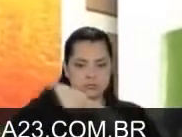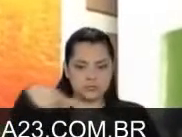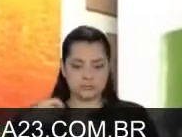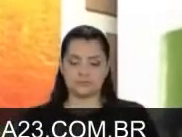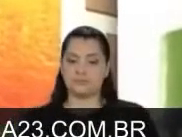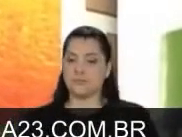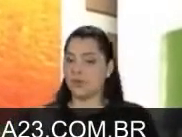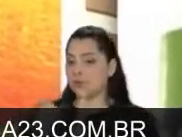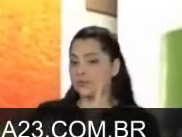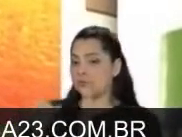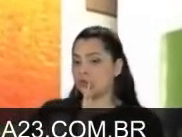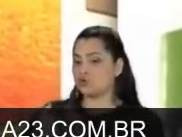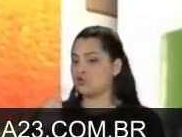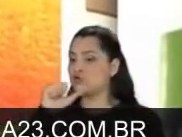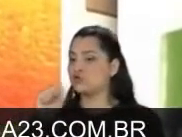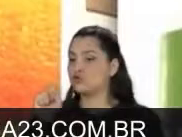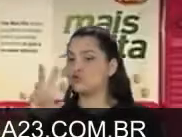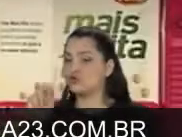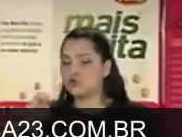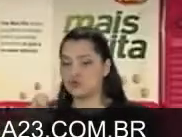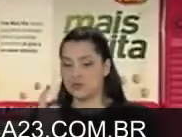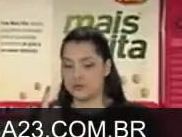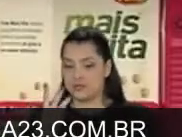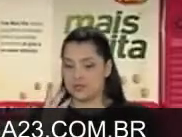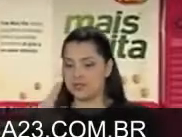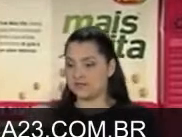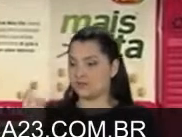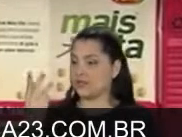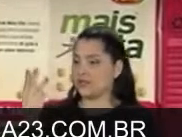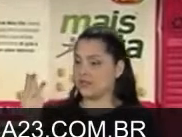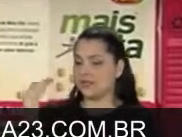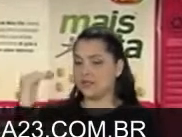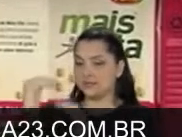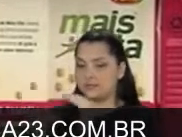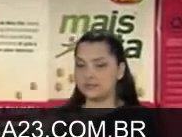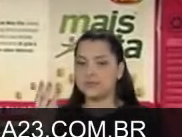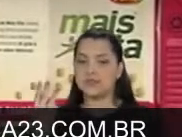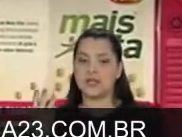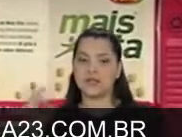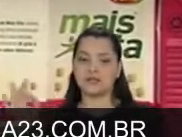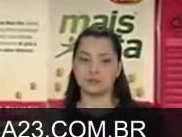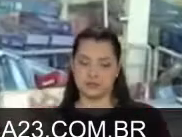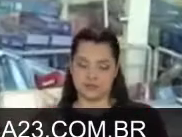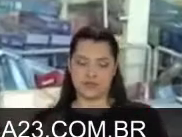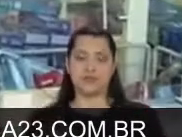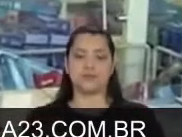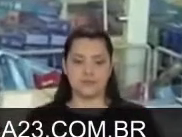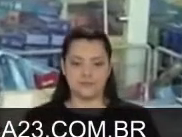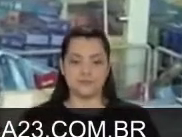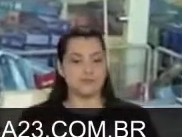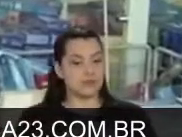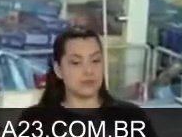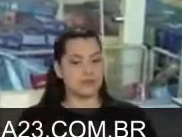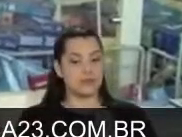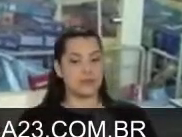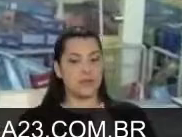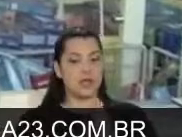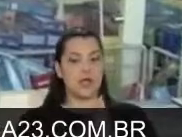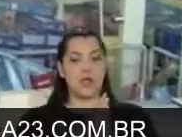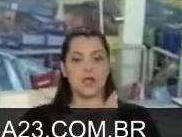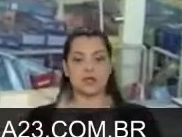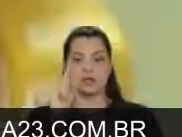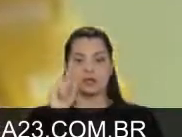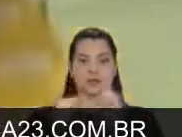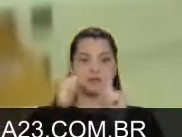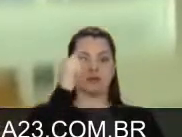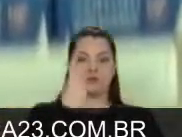sucos e bebidas naturais passará de 13,3% para 3%. Além disso, será antecipada para o ano que vem